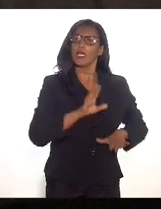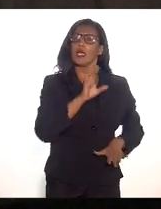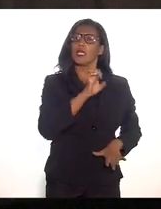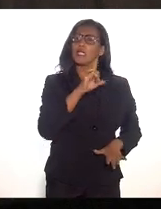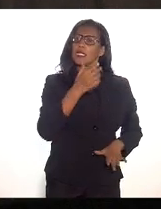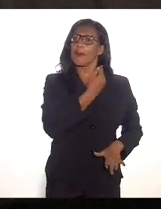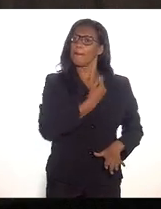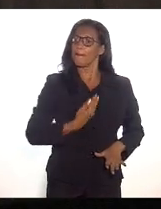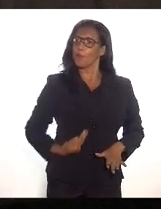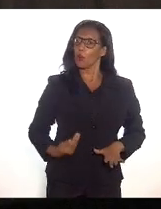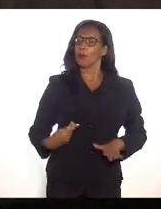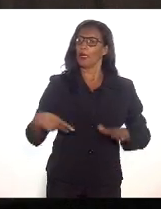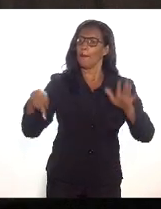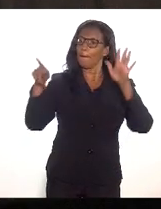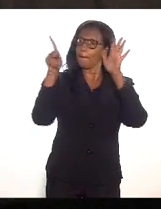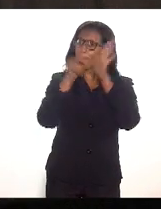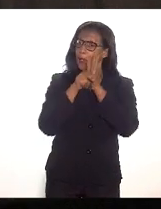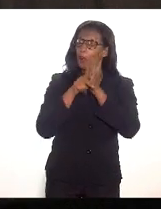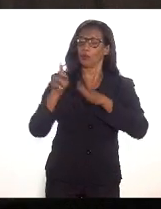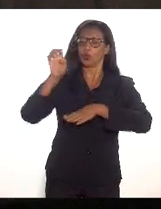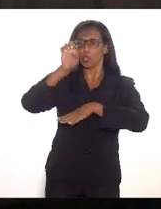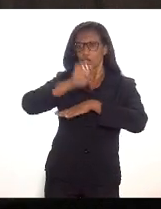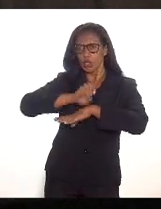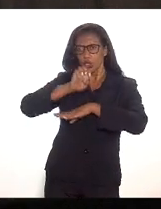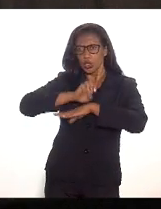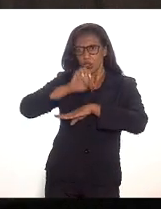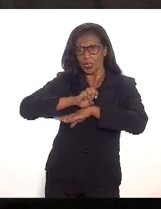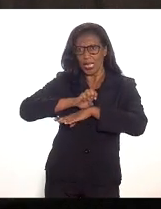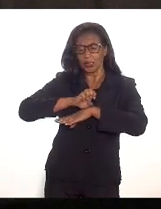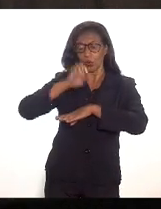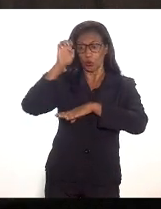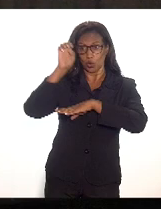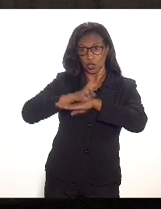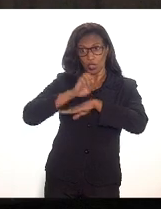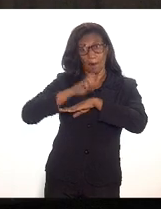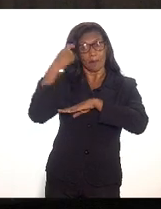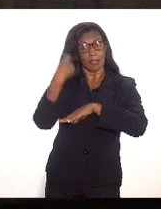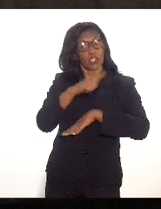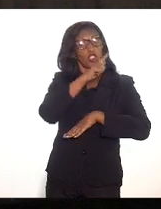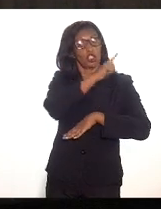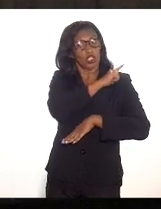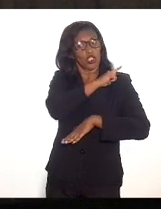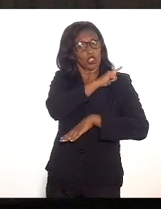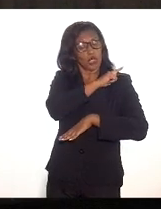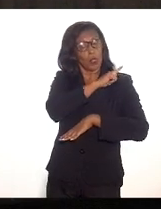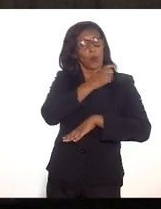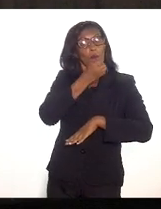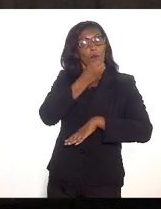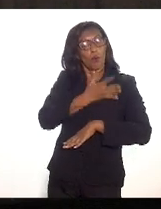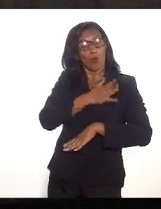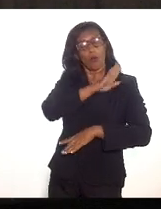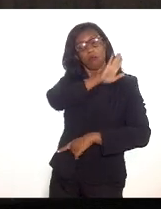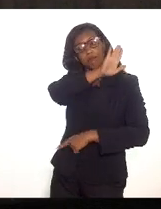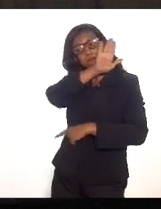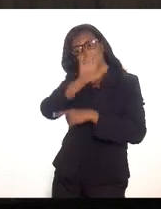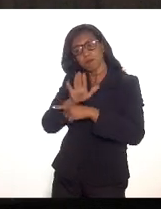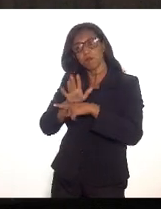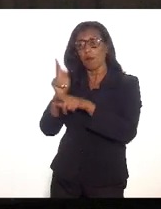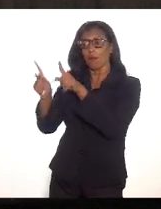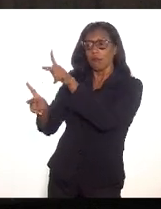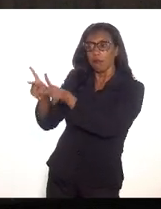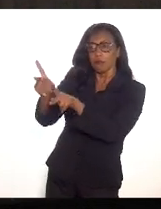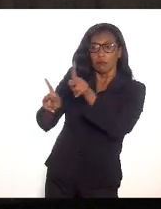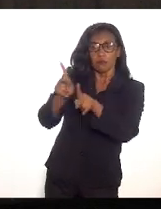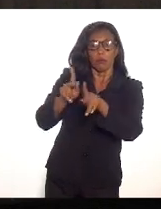pública na mão do Estado, e o Estado tem que fazer uma gestão que seja uma gestão plena para atender a